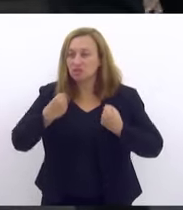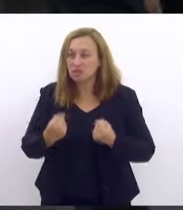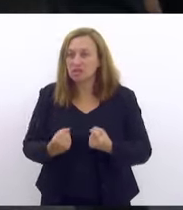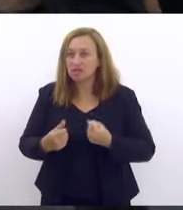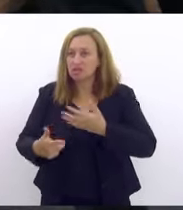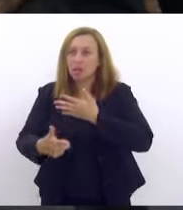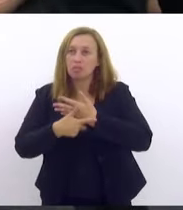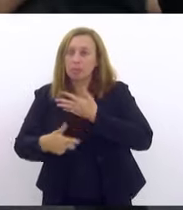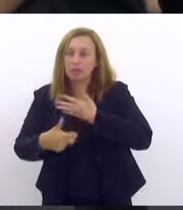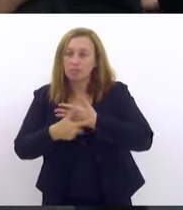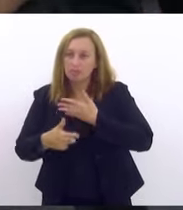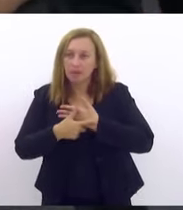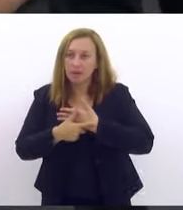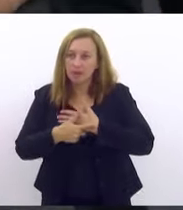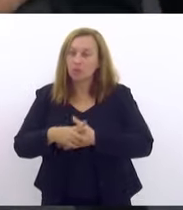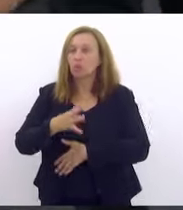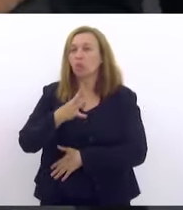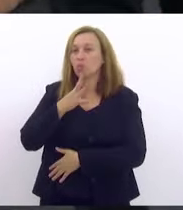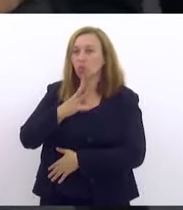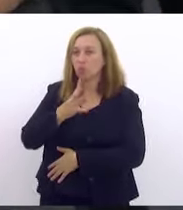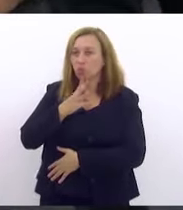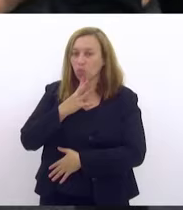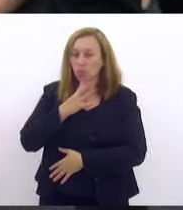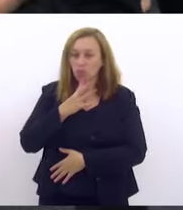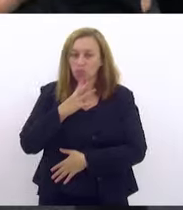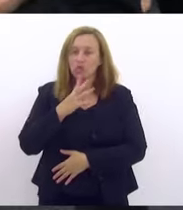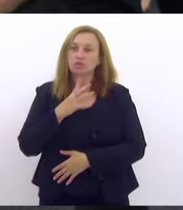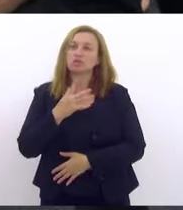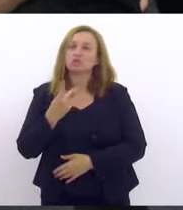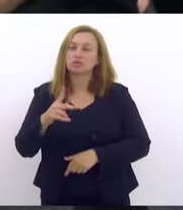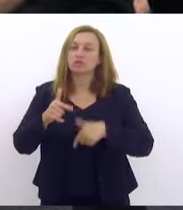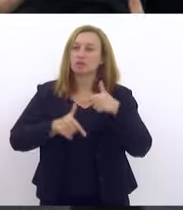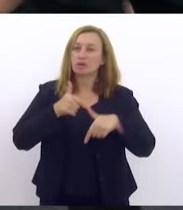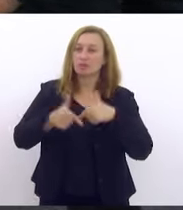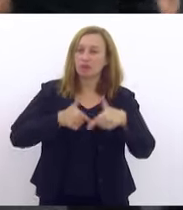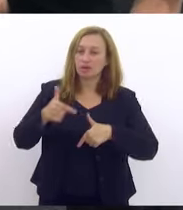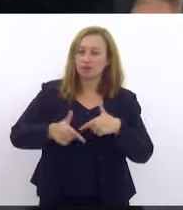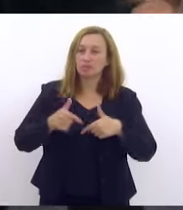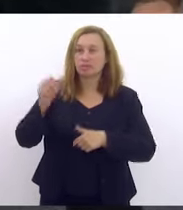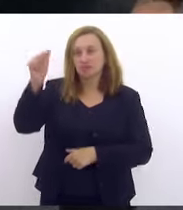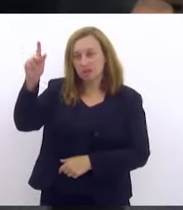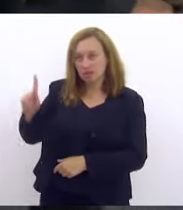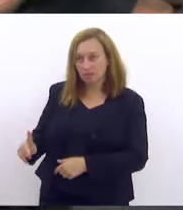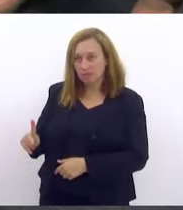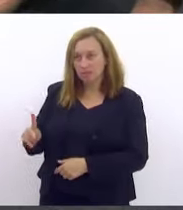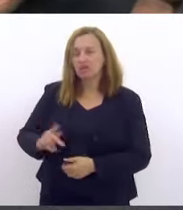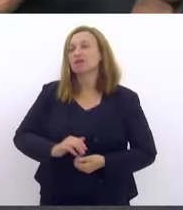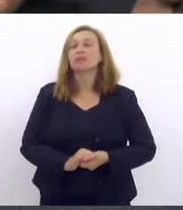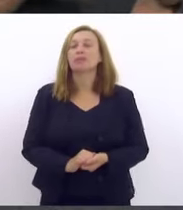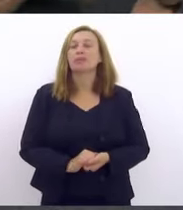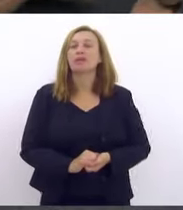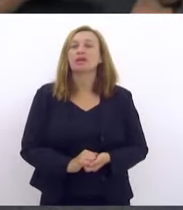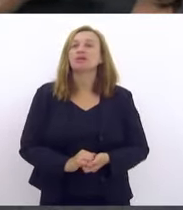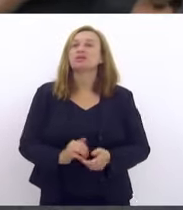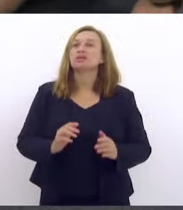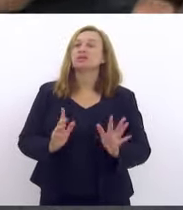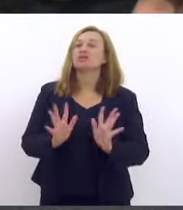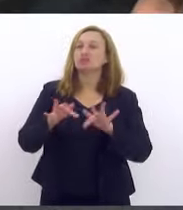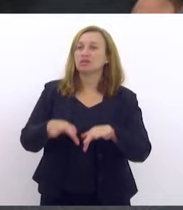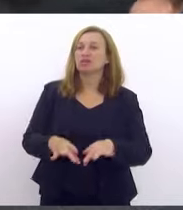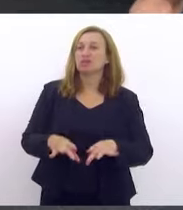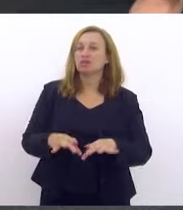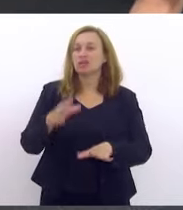ofício, que eles sejam reconhecidos desse ofício e possam ser aposentados a partir disso. Nesse final de semana